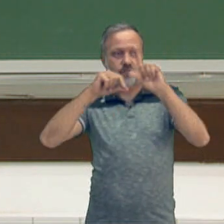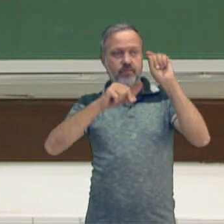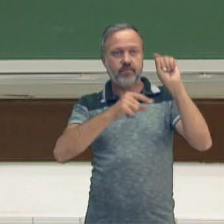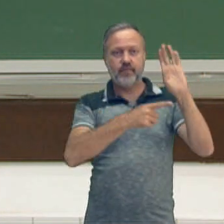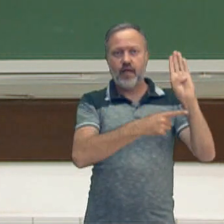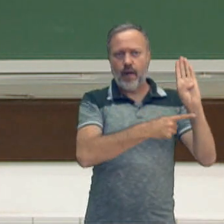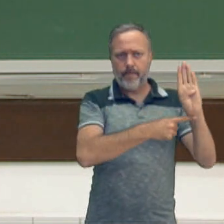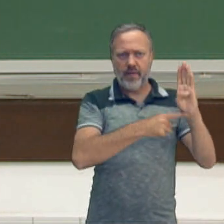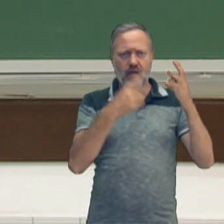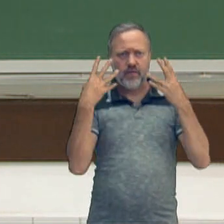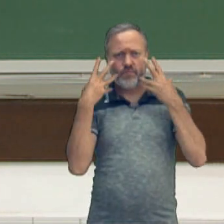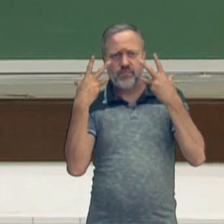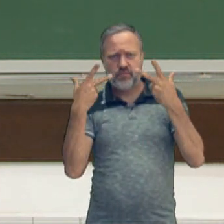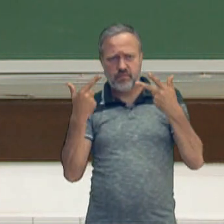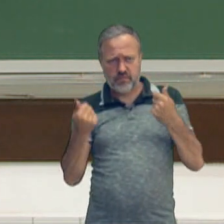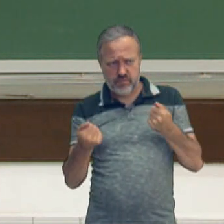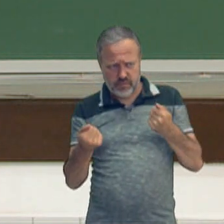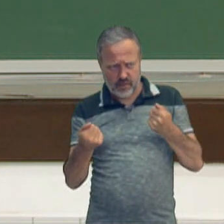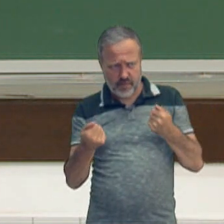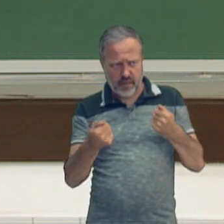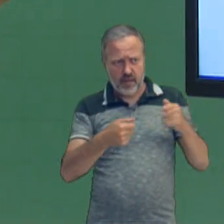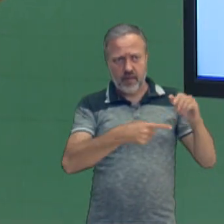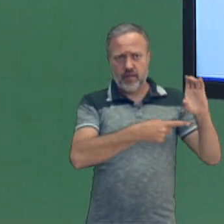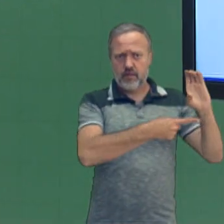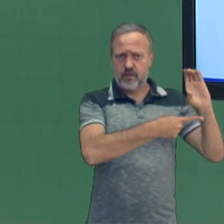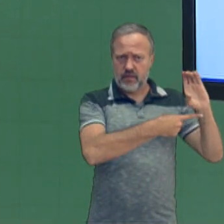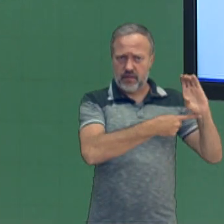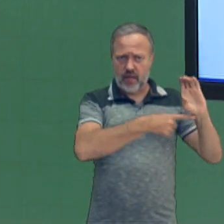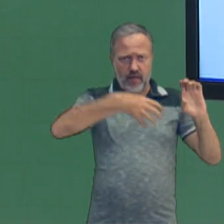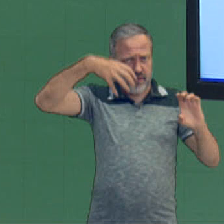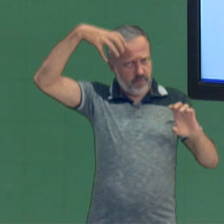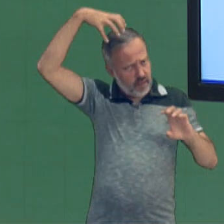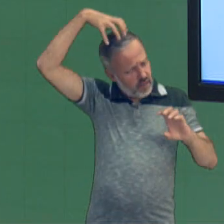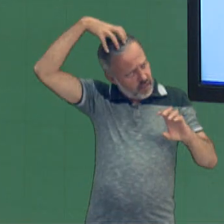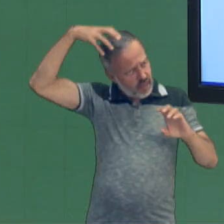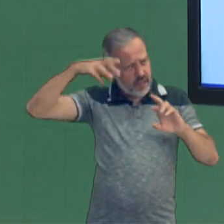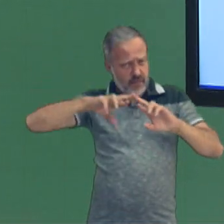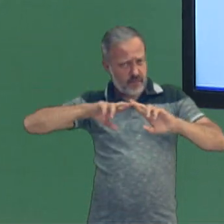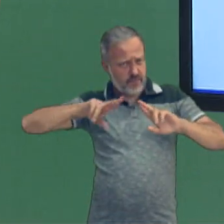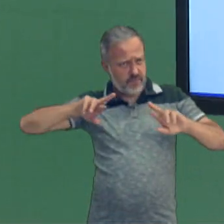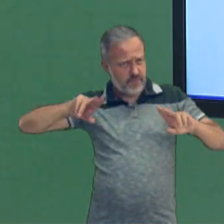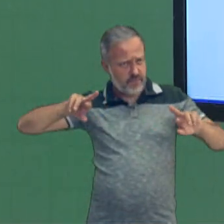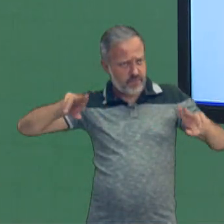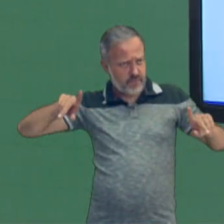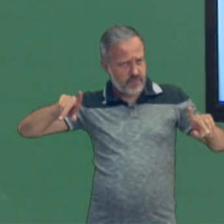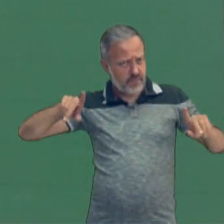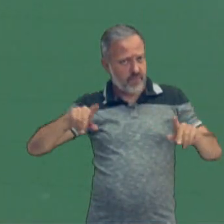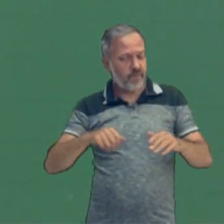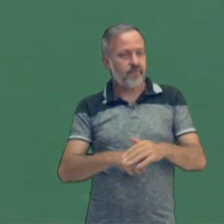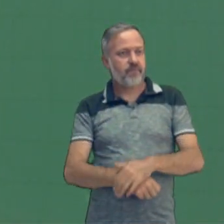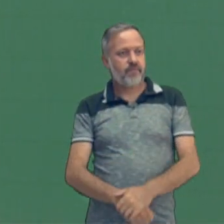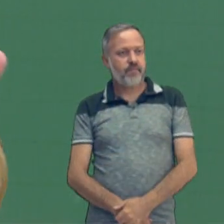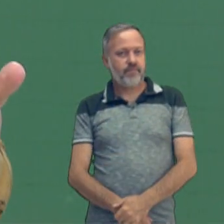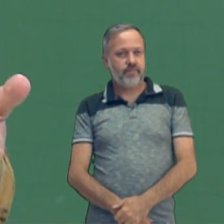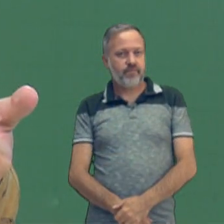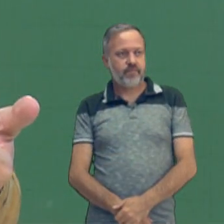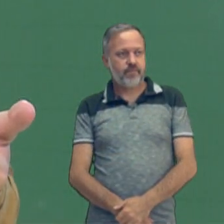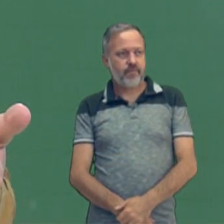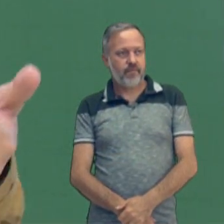Vamos lá. Letra A, estrelas. Será que é o nome de estrelas? seria estrela se fosse o